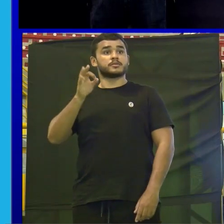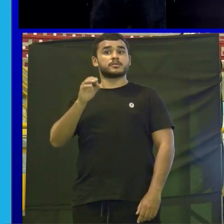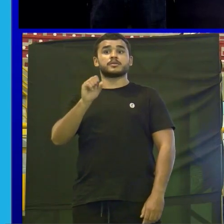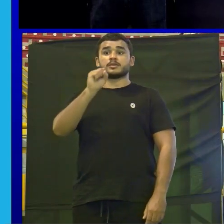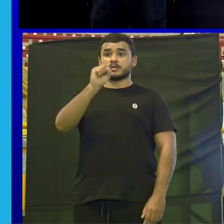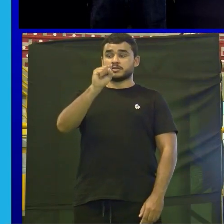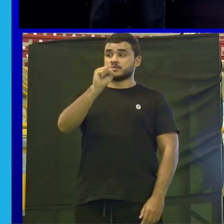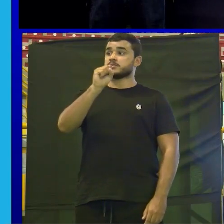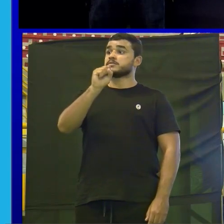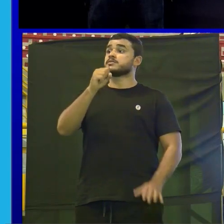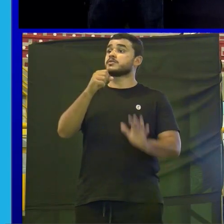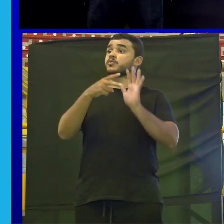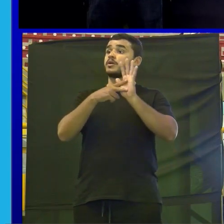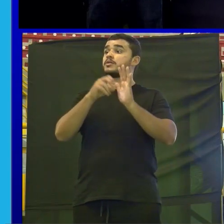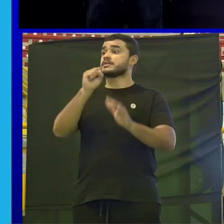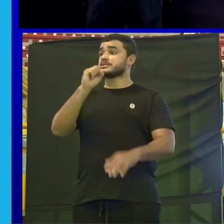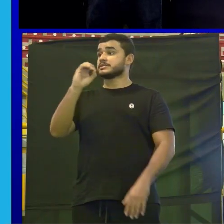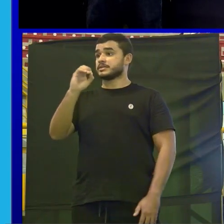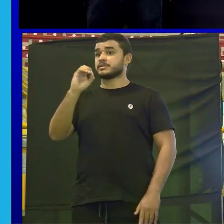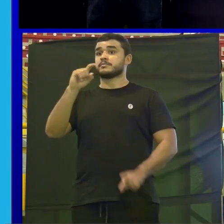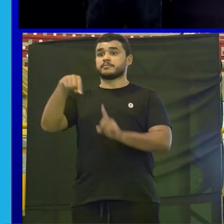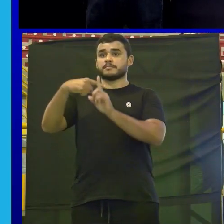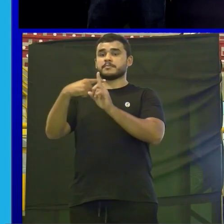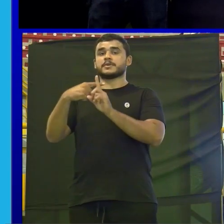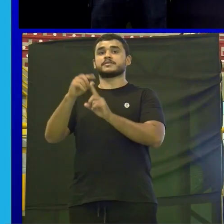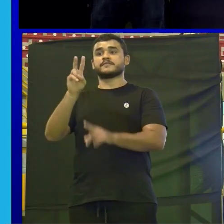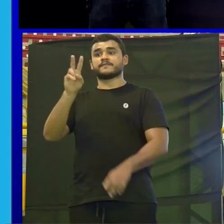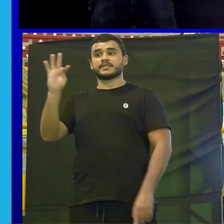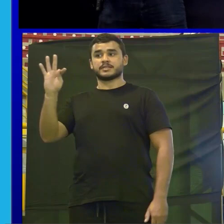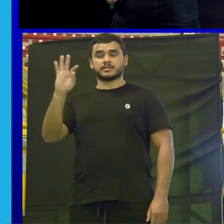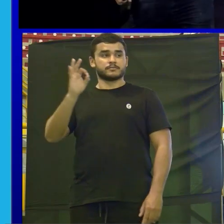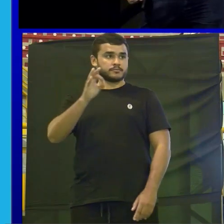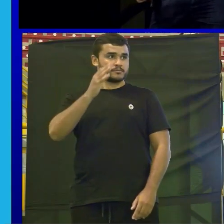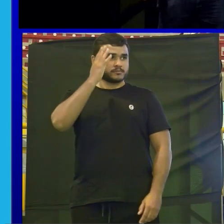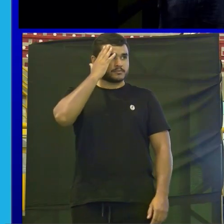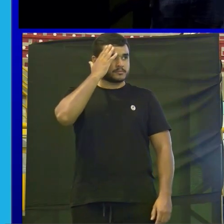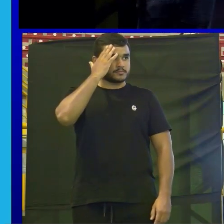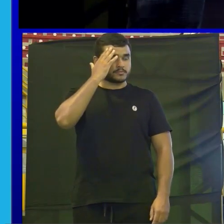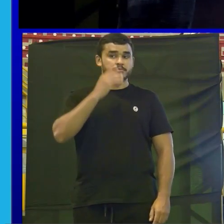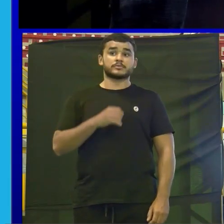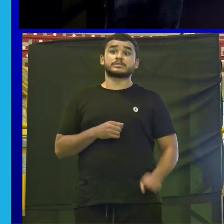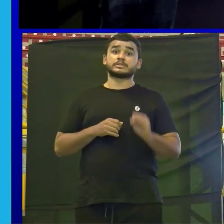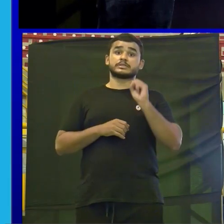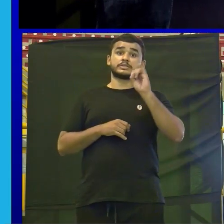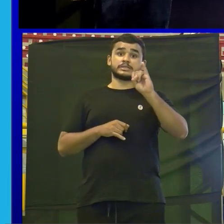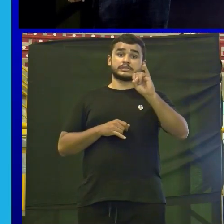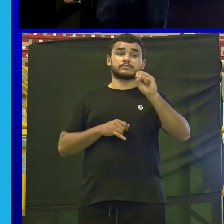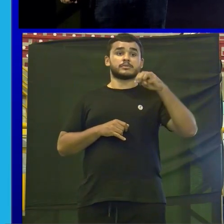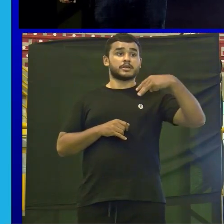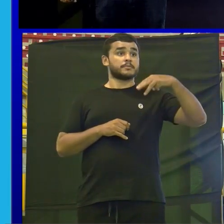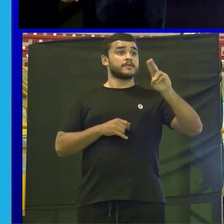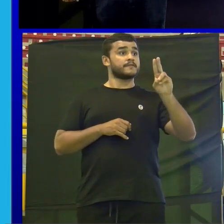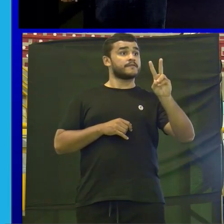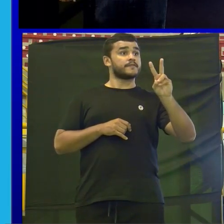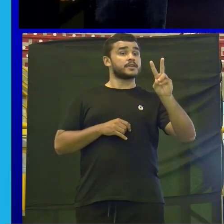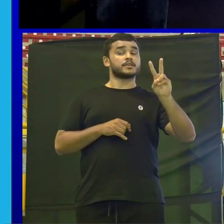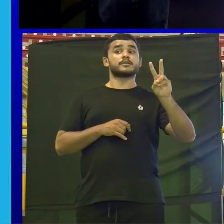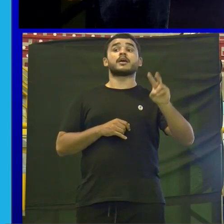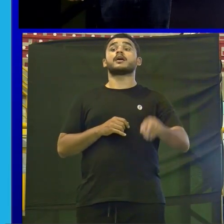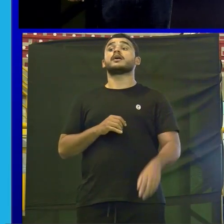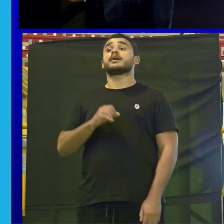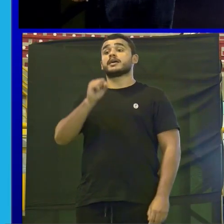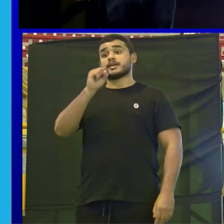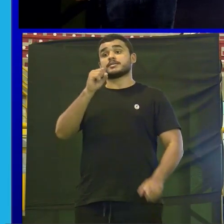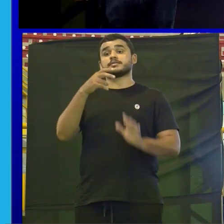mais VT, equação do primeiro grau. Se for o MV, S igual a S0